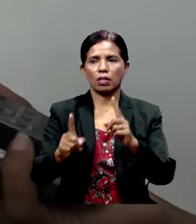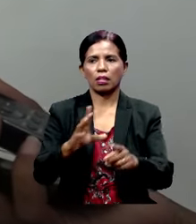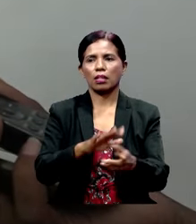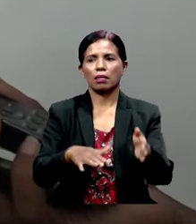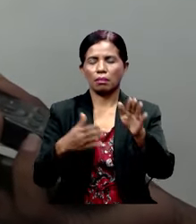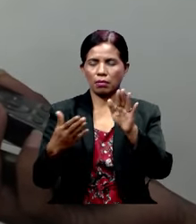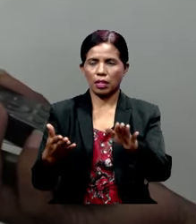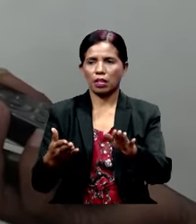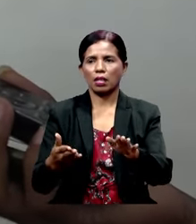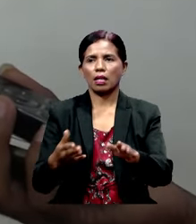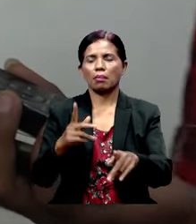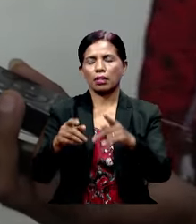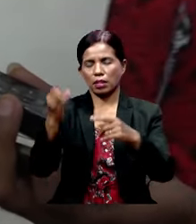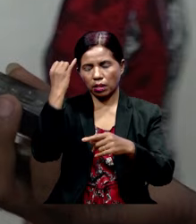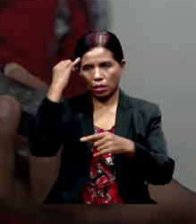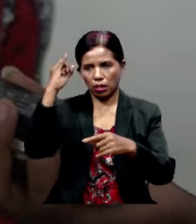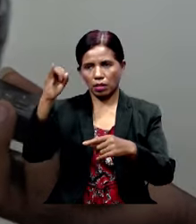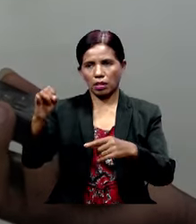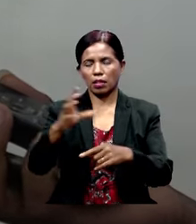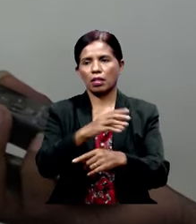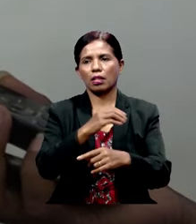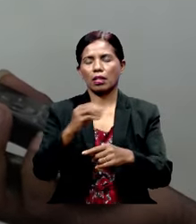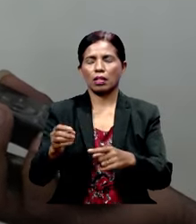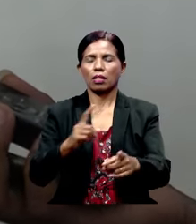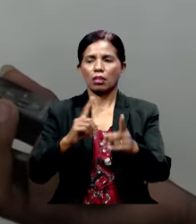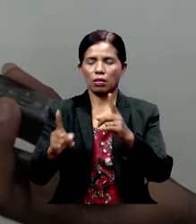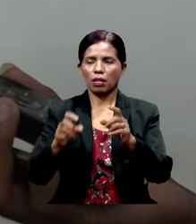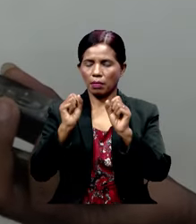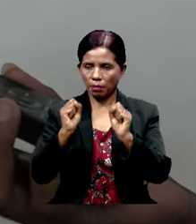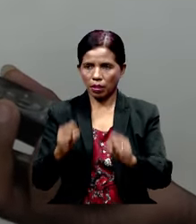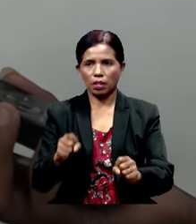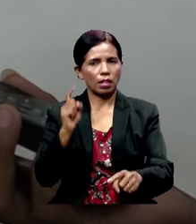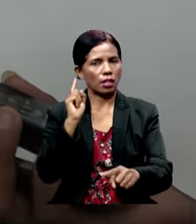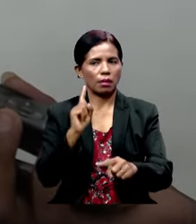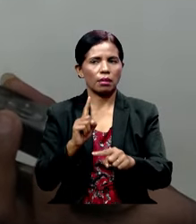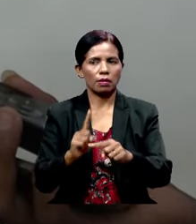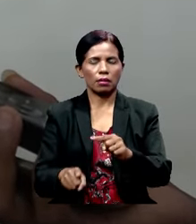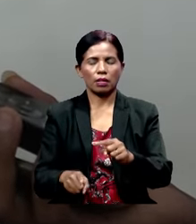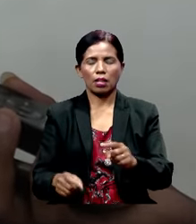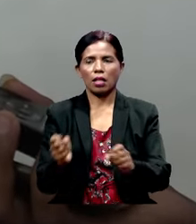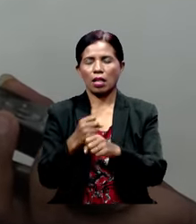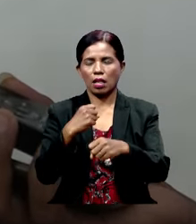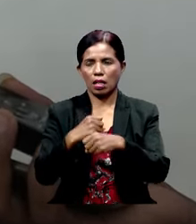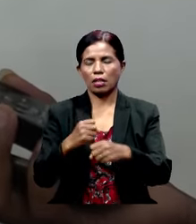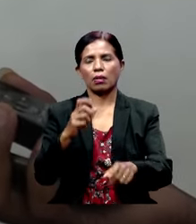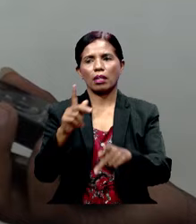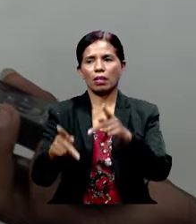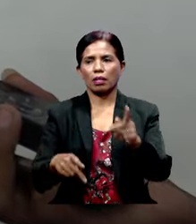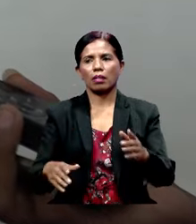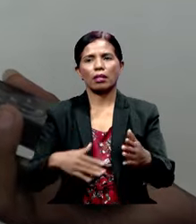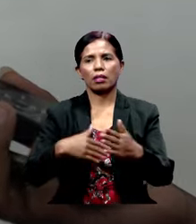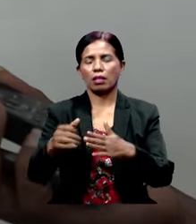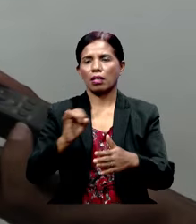e mania ideia. No sentido de critica bele, mas la bele insulta ema. How da la